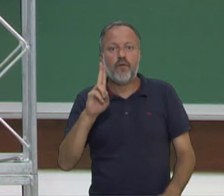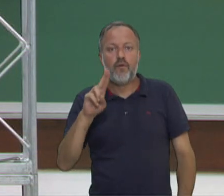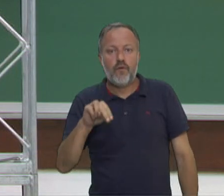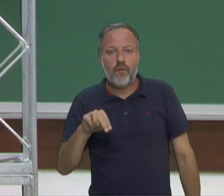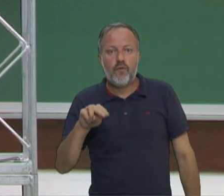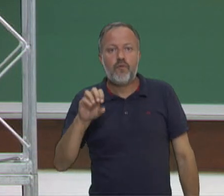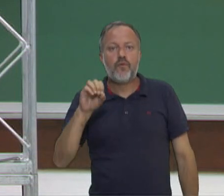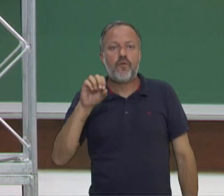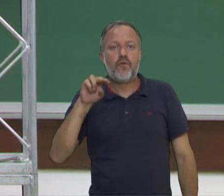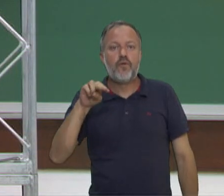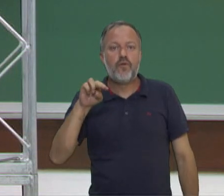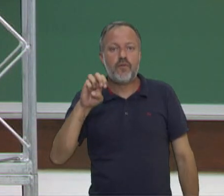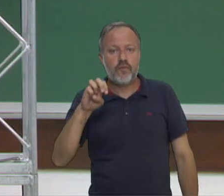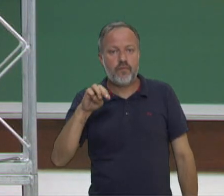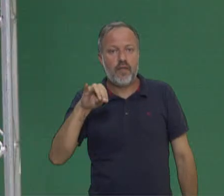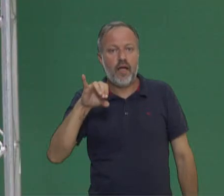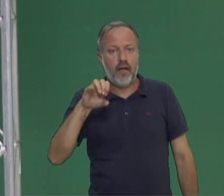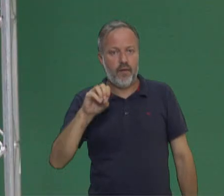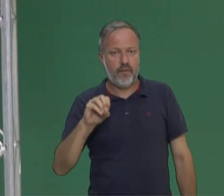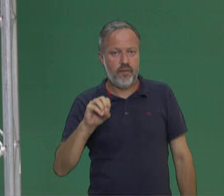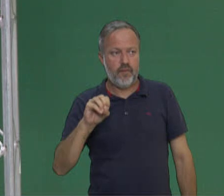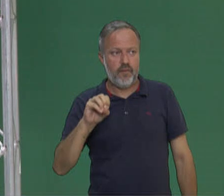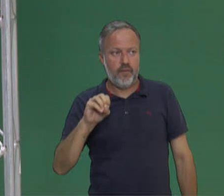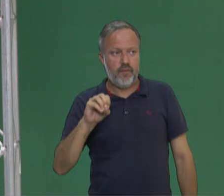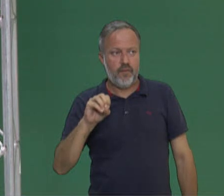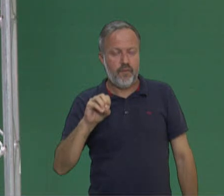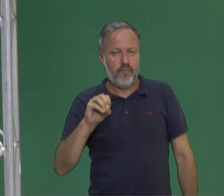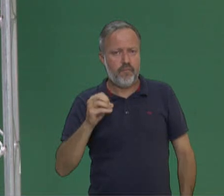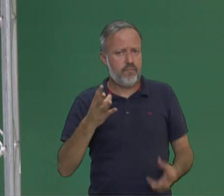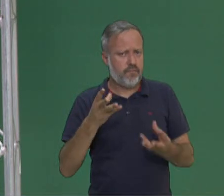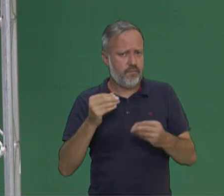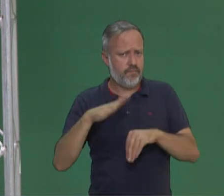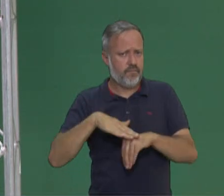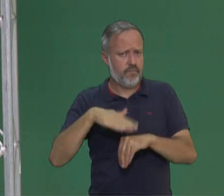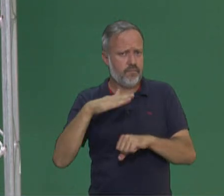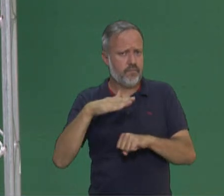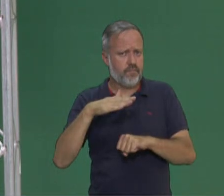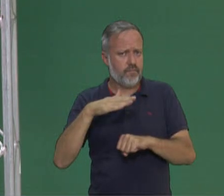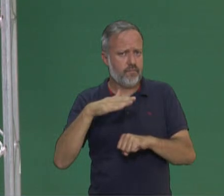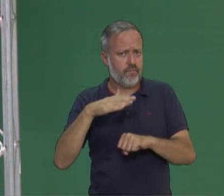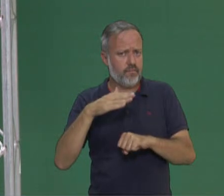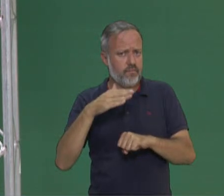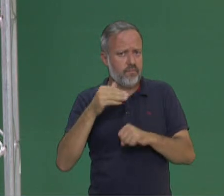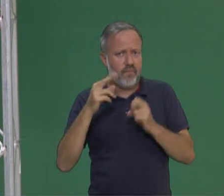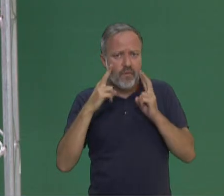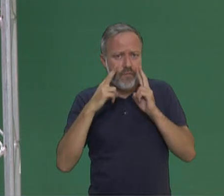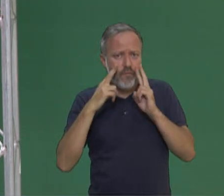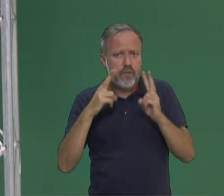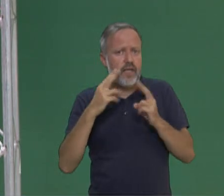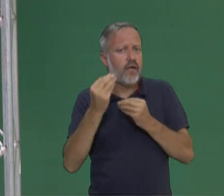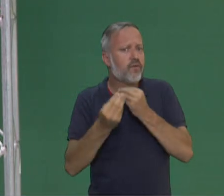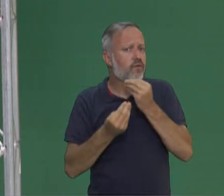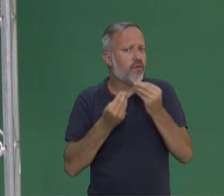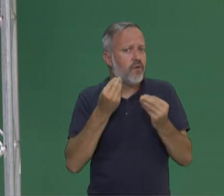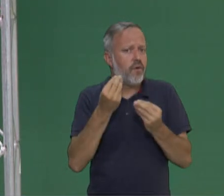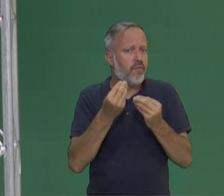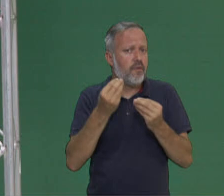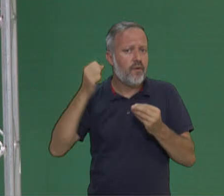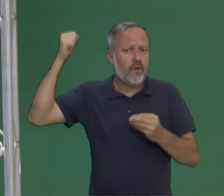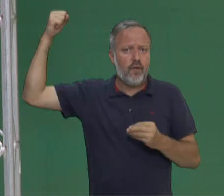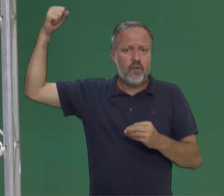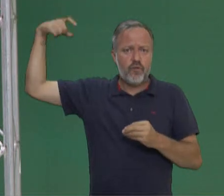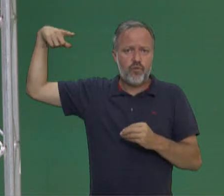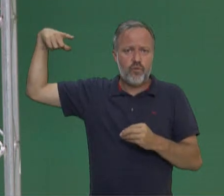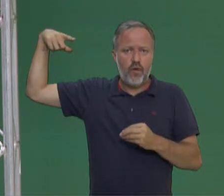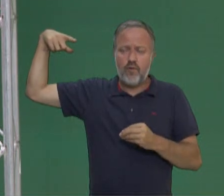isso, vai mostrar para nós, por exemplo, muito mais de como funciona o interior do Sol, que está o tempo todo com átomos